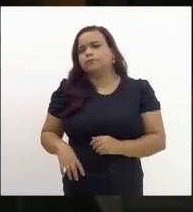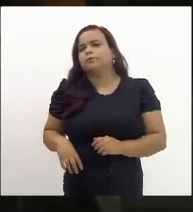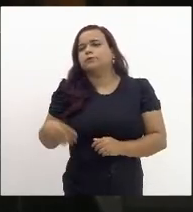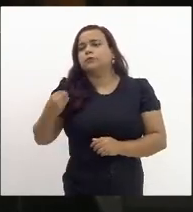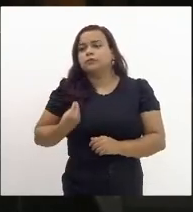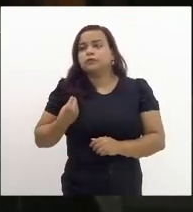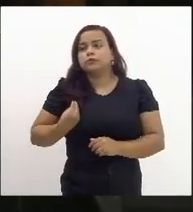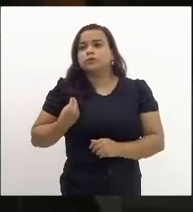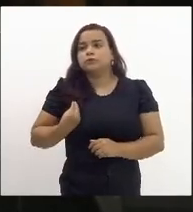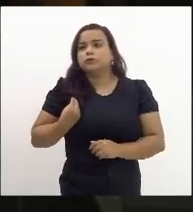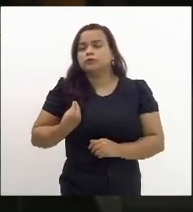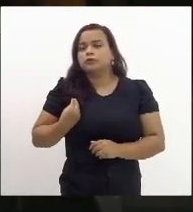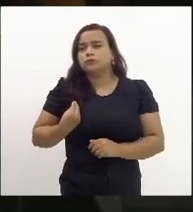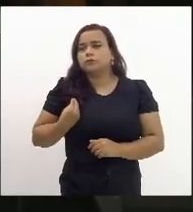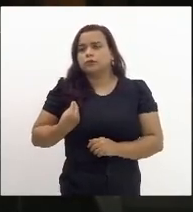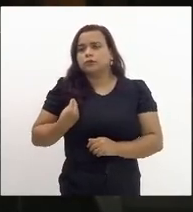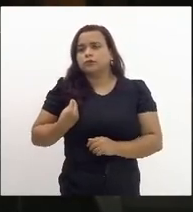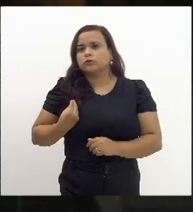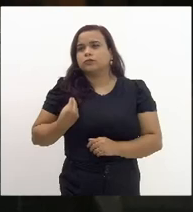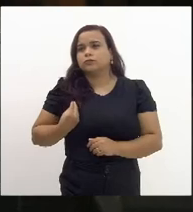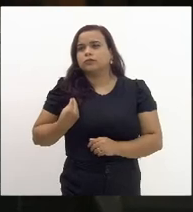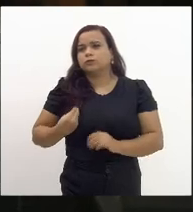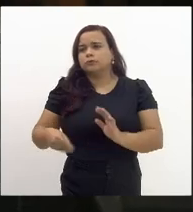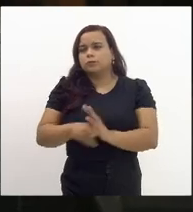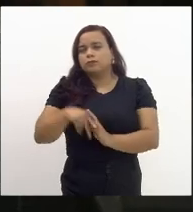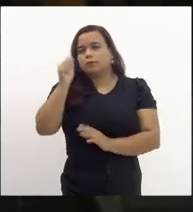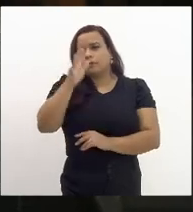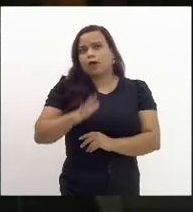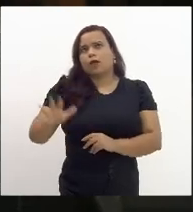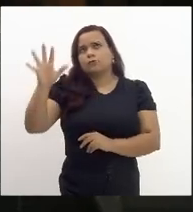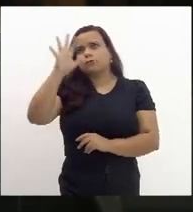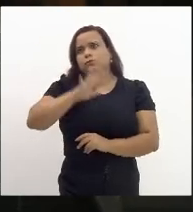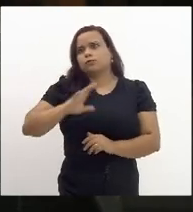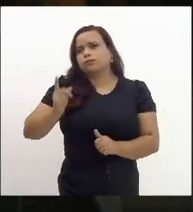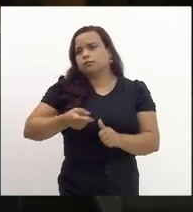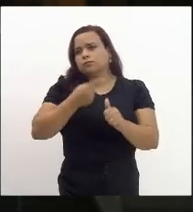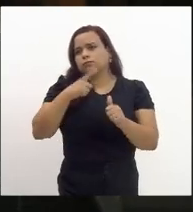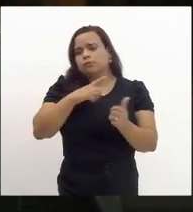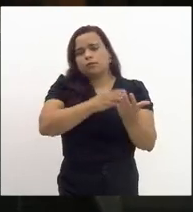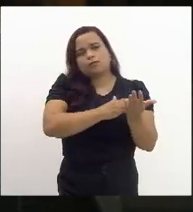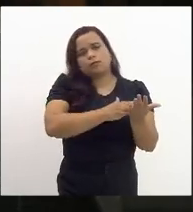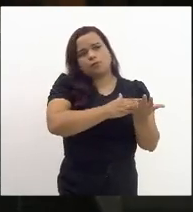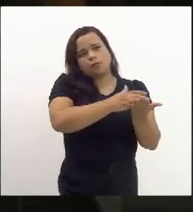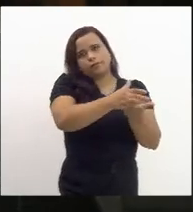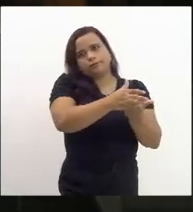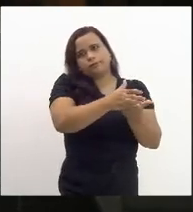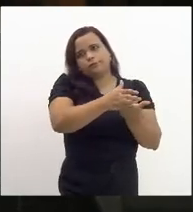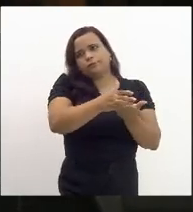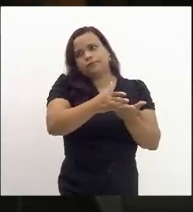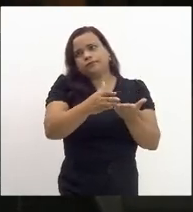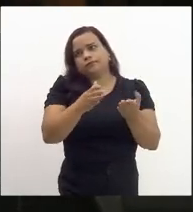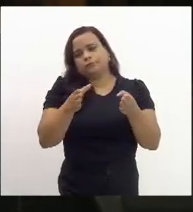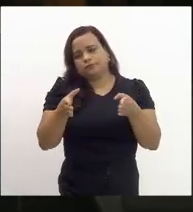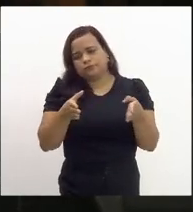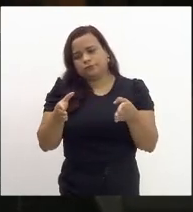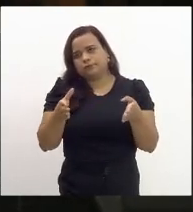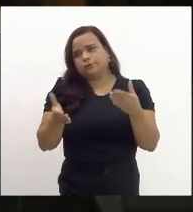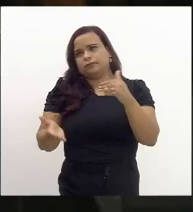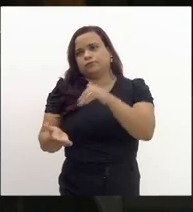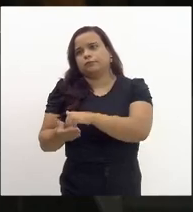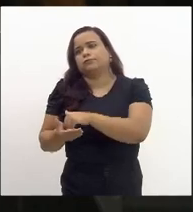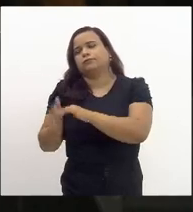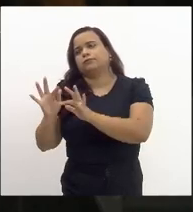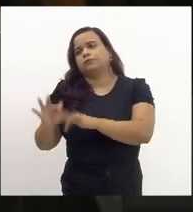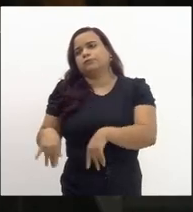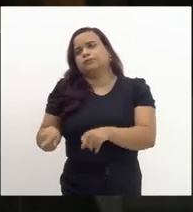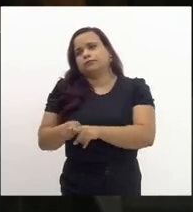existente neste país, que teve início, meio e fim.